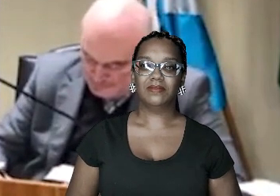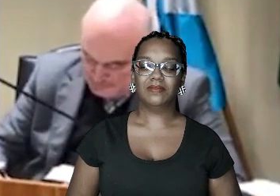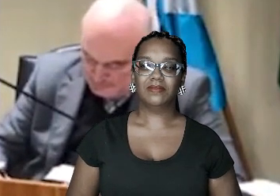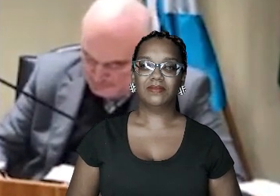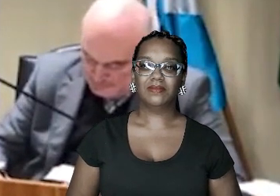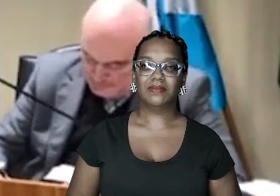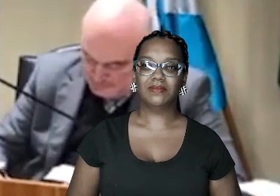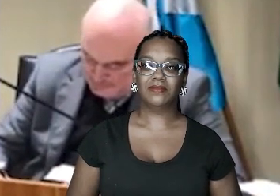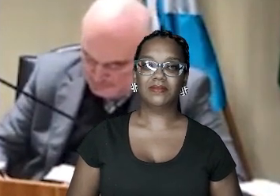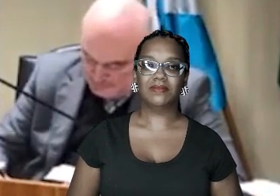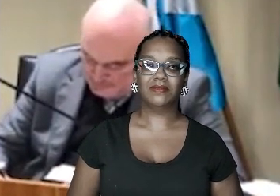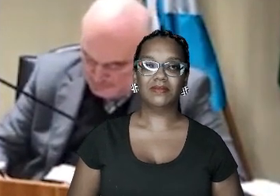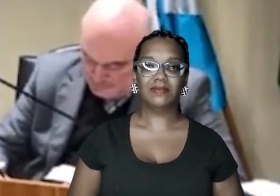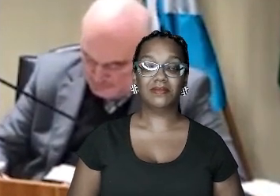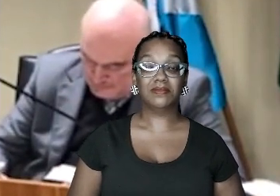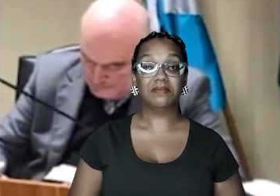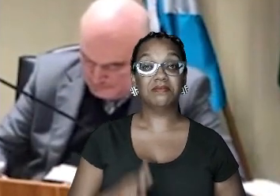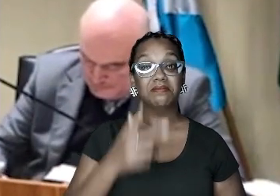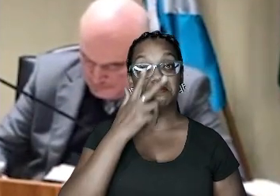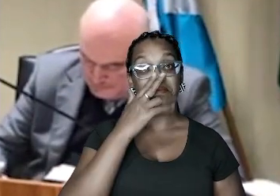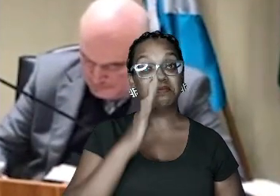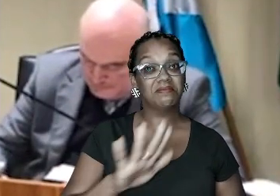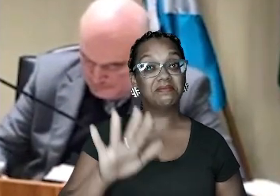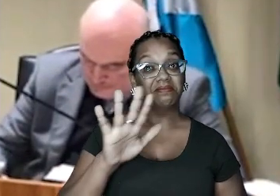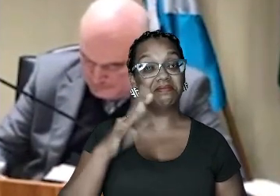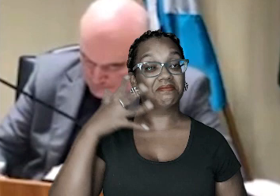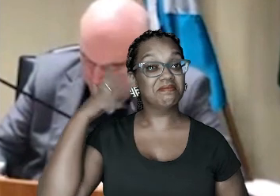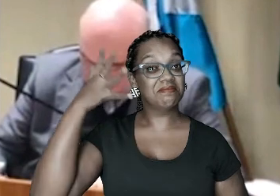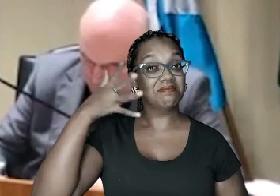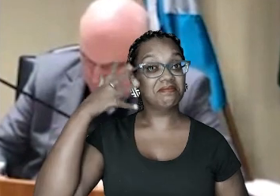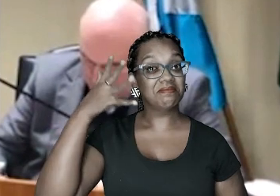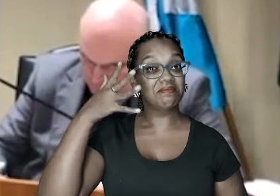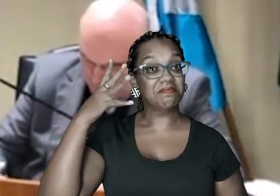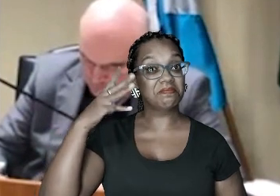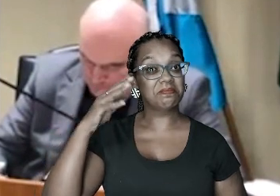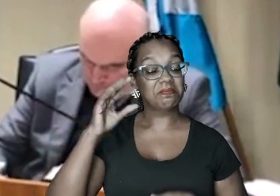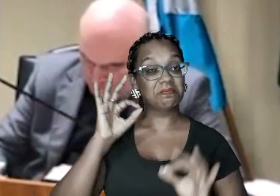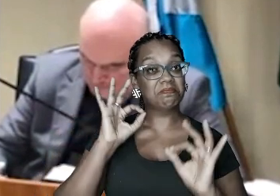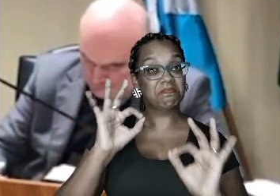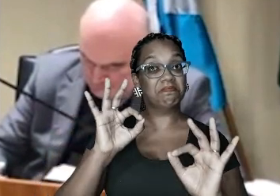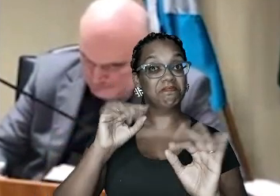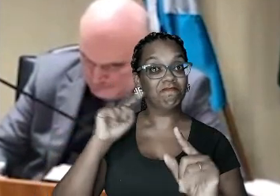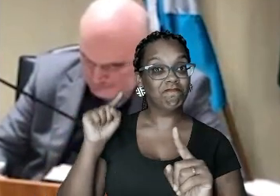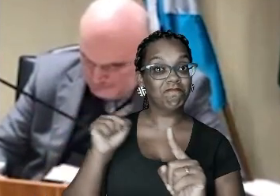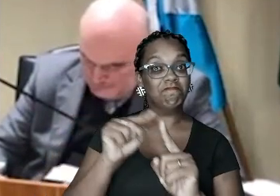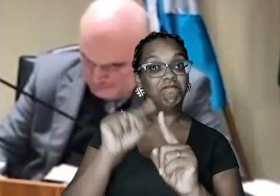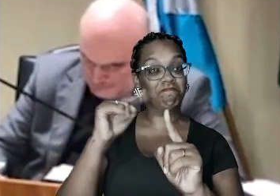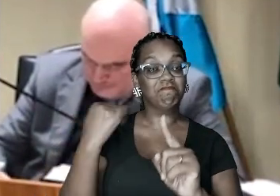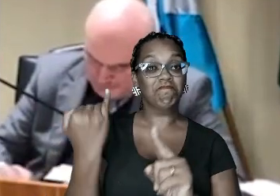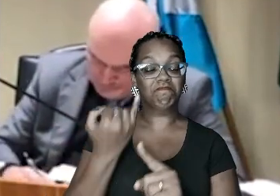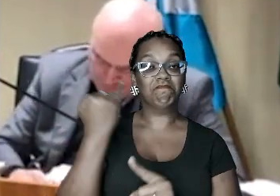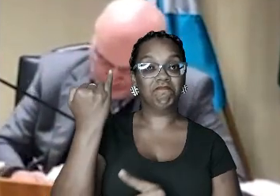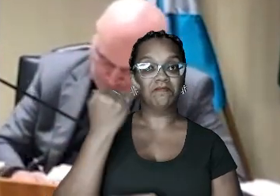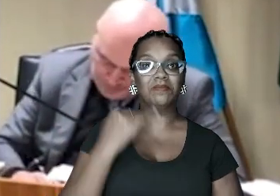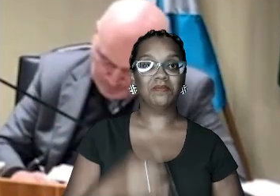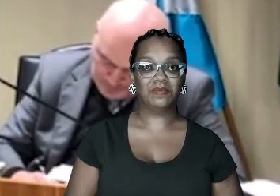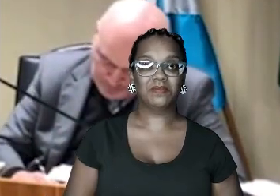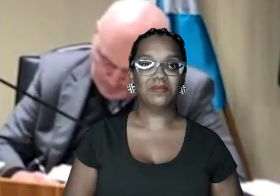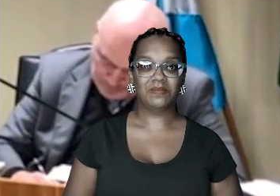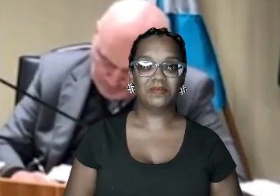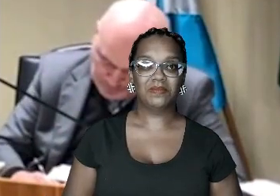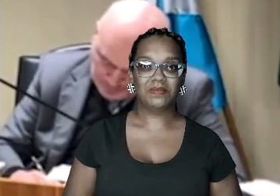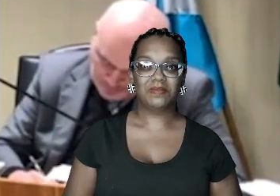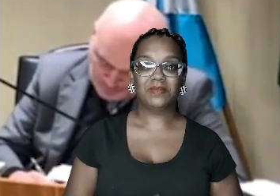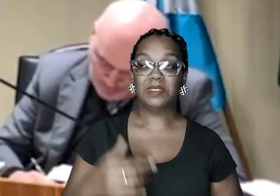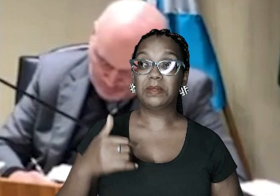parece que a nossa debatedora foi a um ponto extremamente importante né temos mais medo